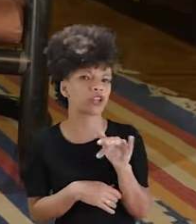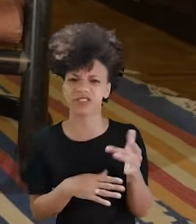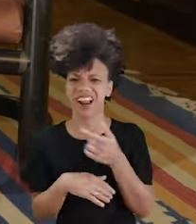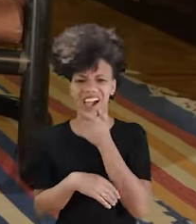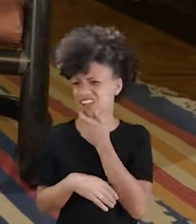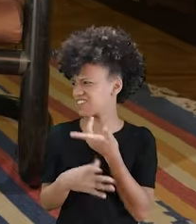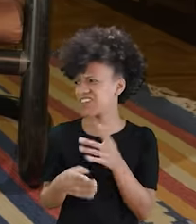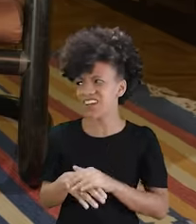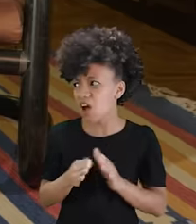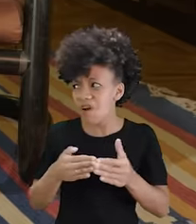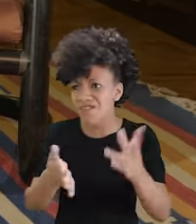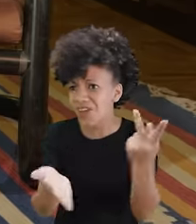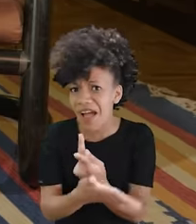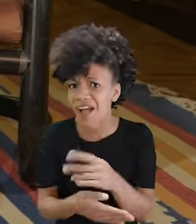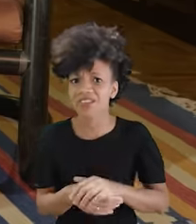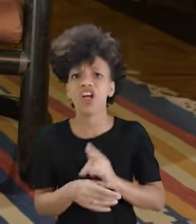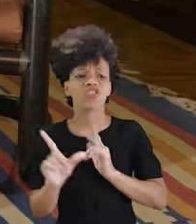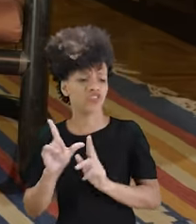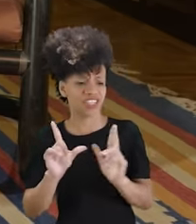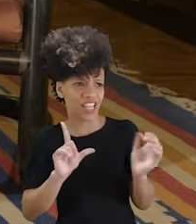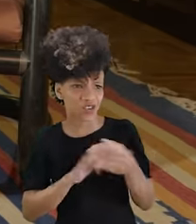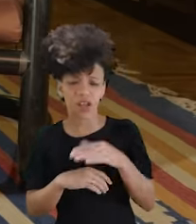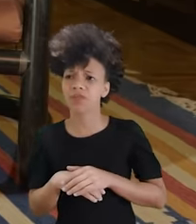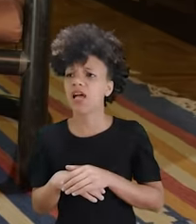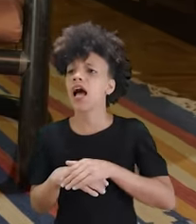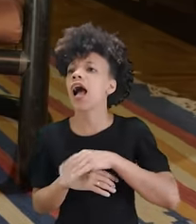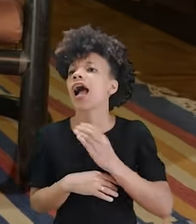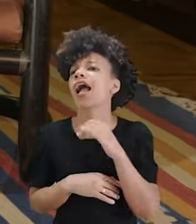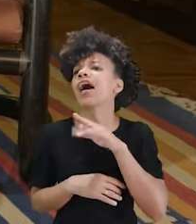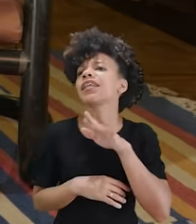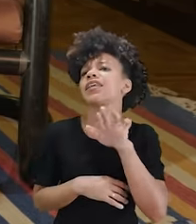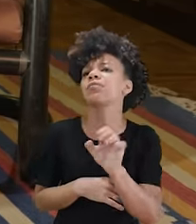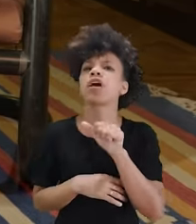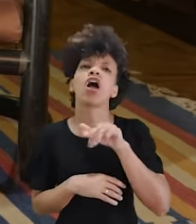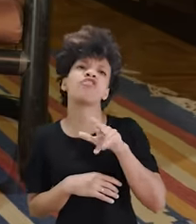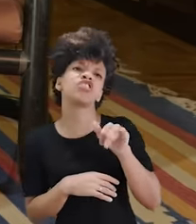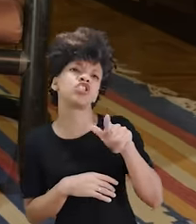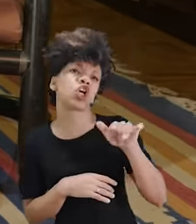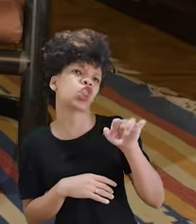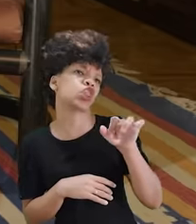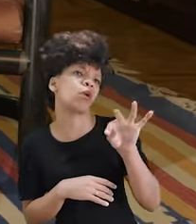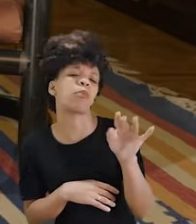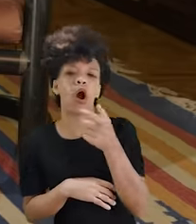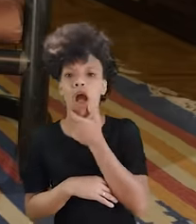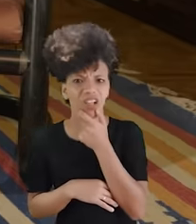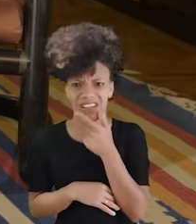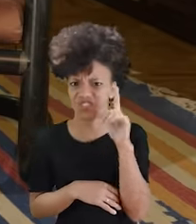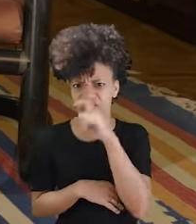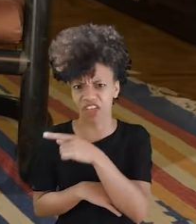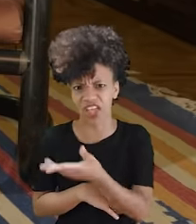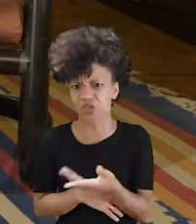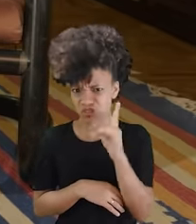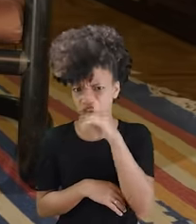Cruzes com você vai entrar no navio errado uma hora né agora todo o Caribe of the sims não vamos lá no clube notei